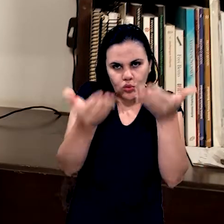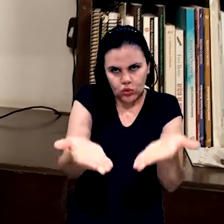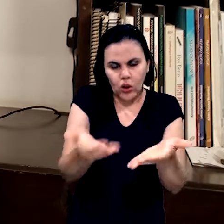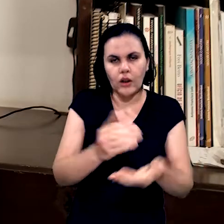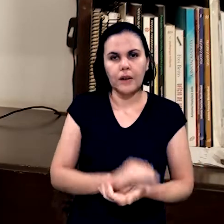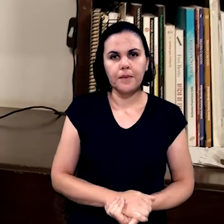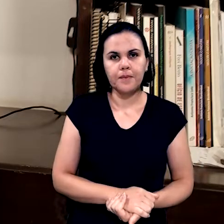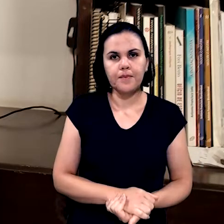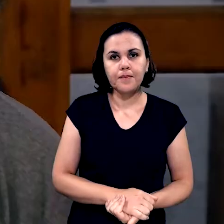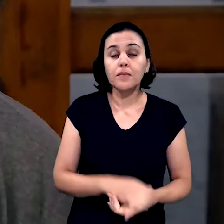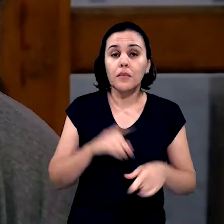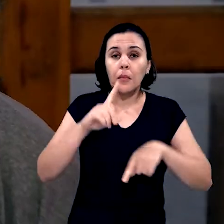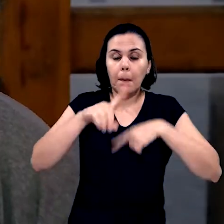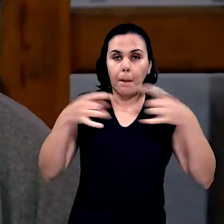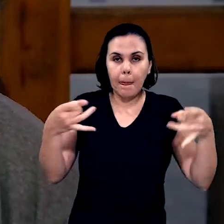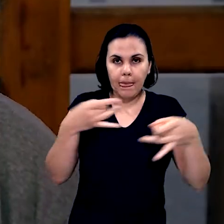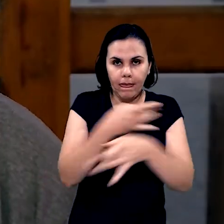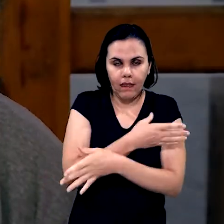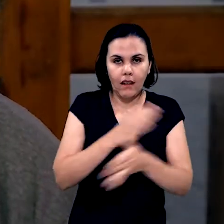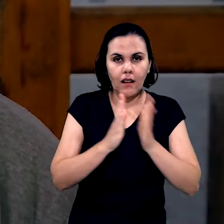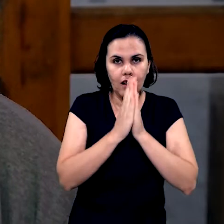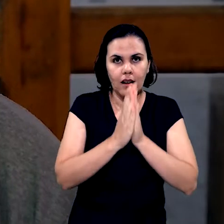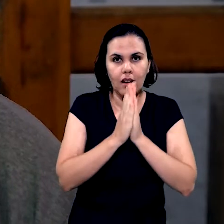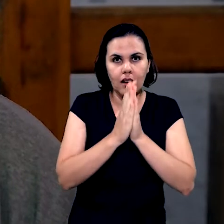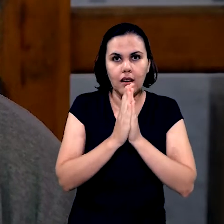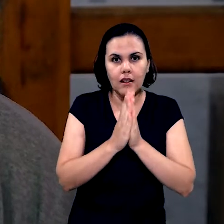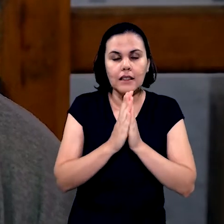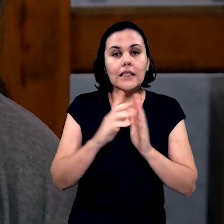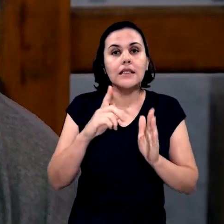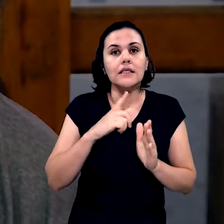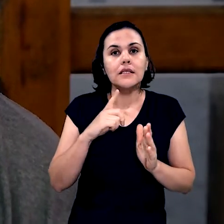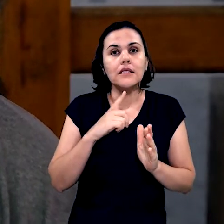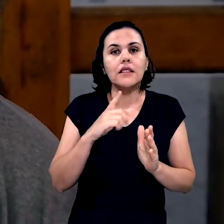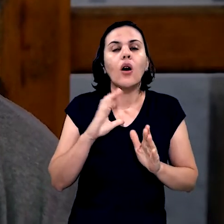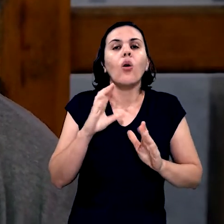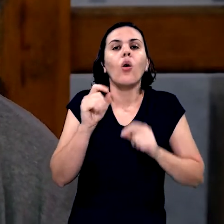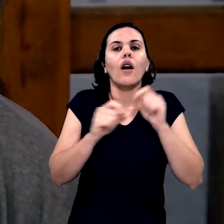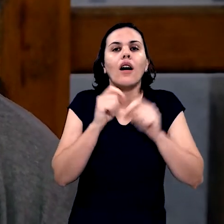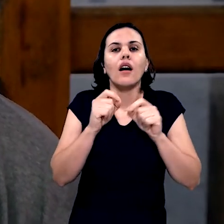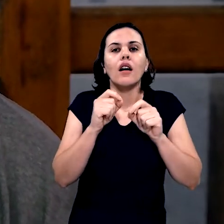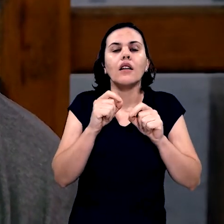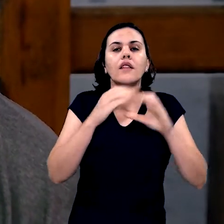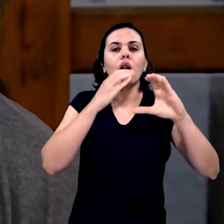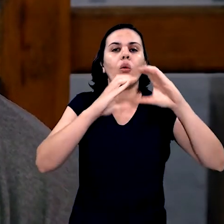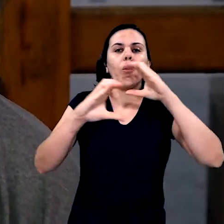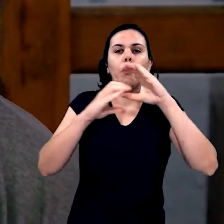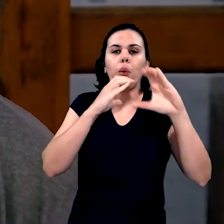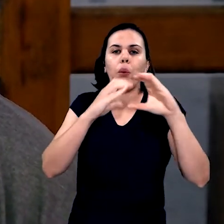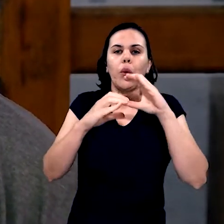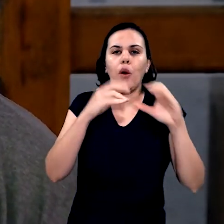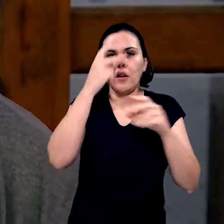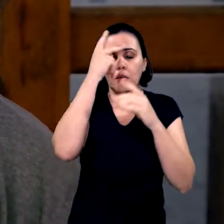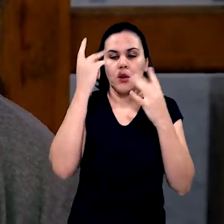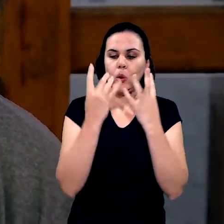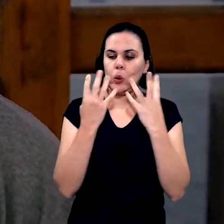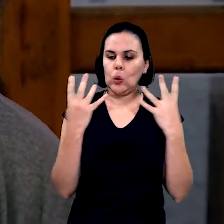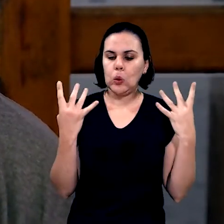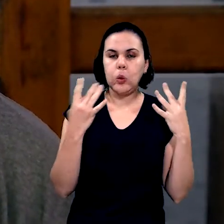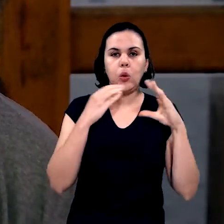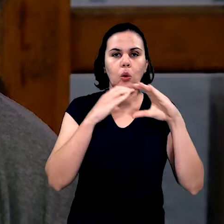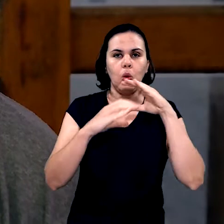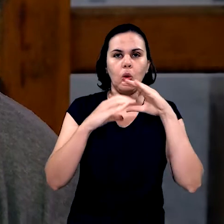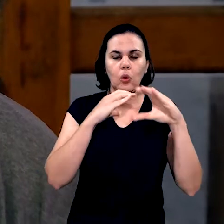a posse, vamos dizer, né? No encerramento, na missa de encerramento, a jaculatória, que é quando o coral da igreja, ele